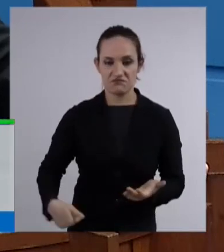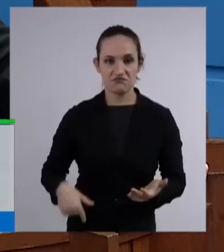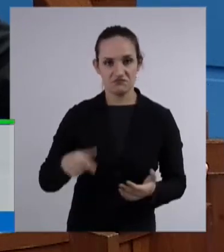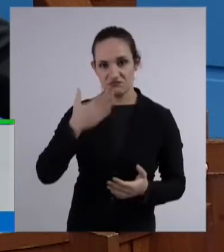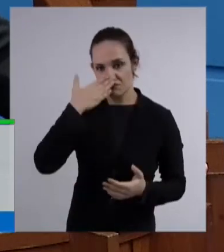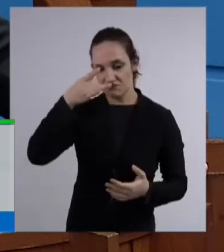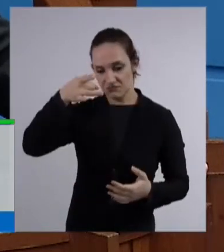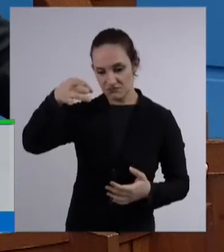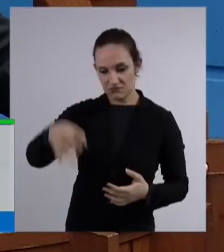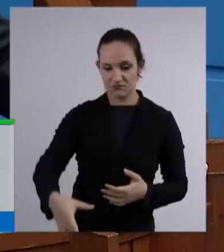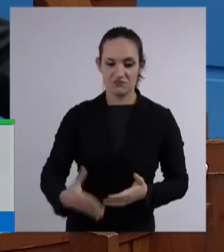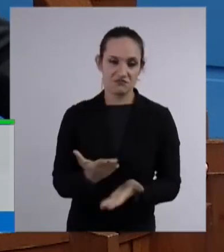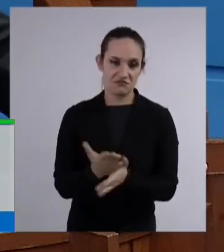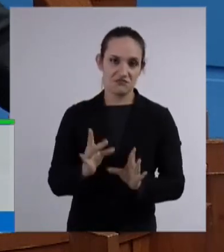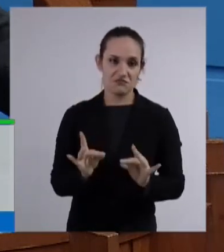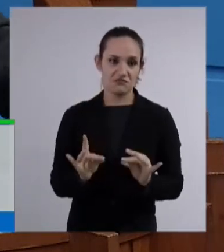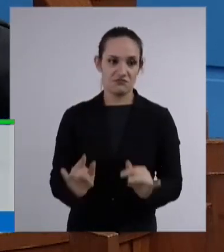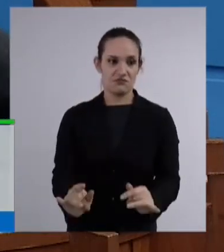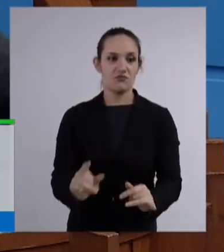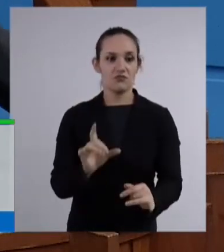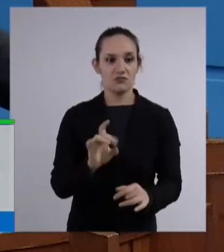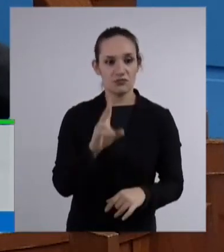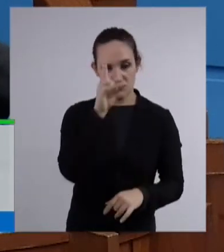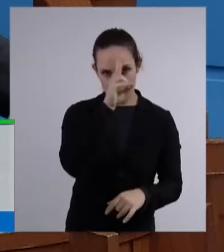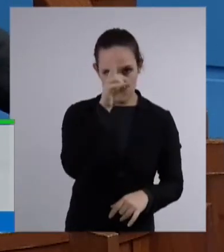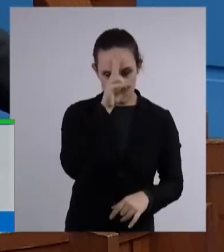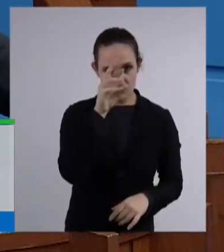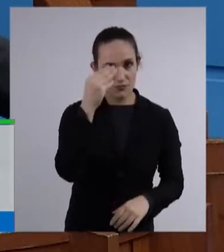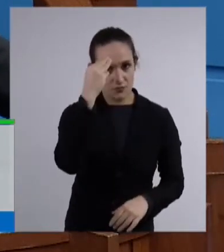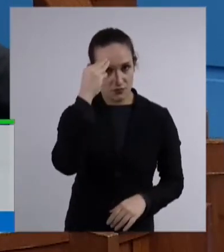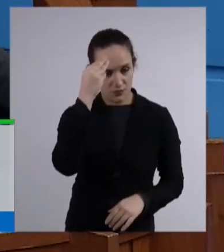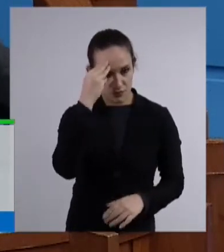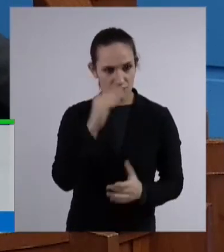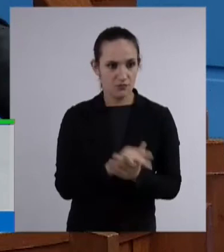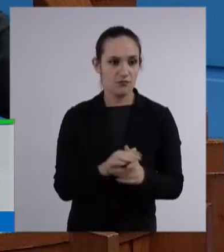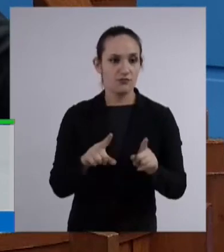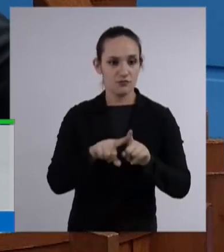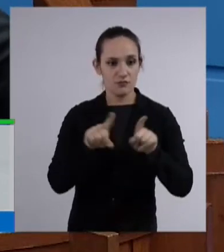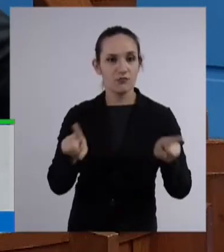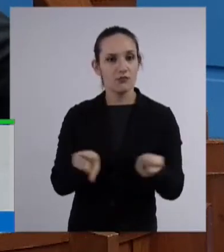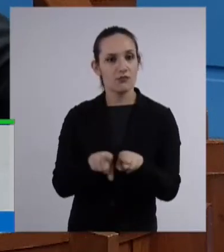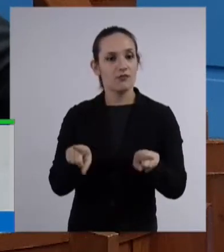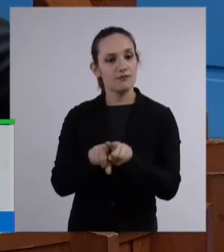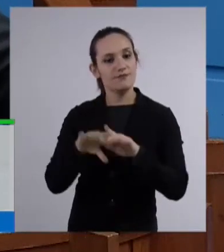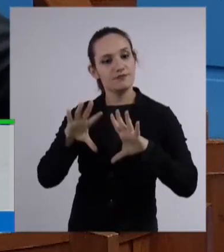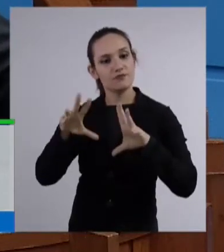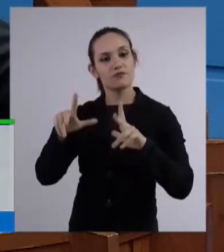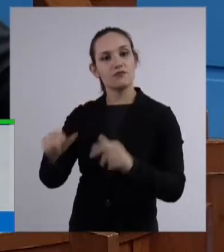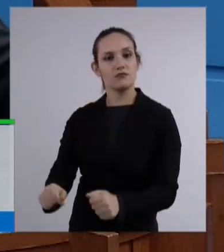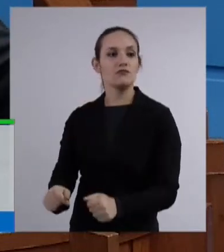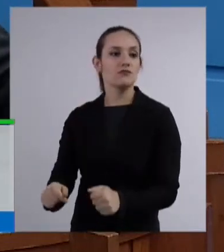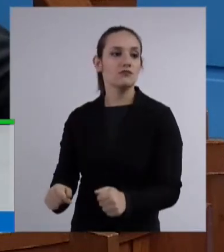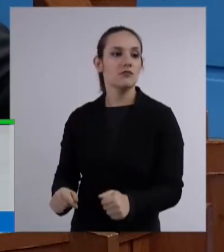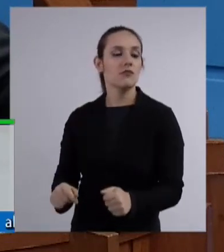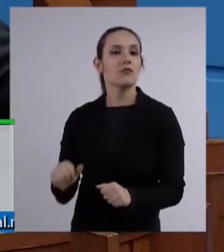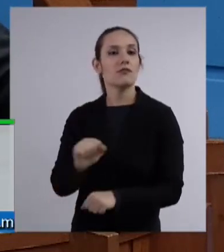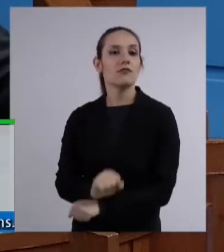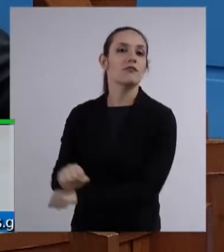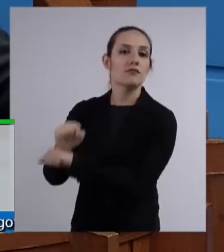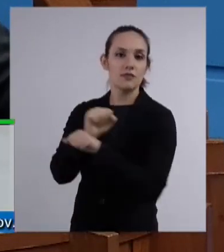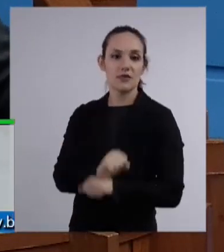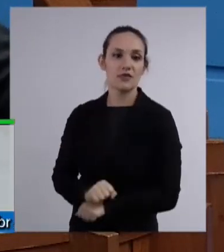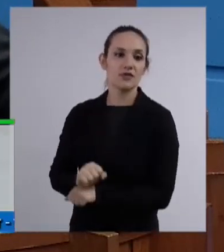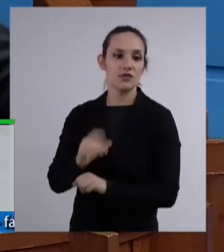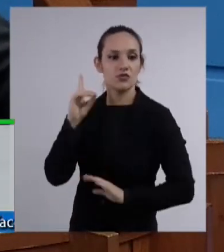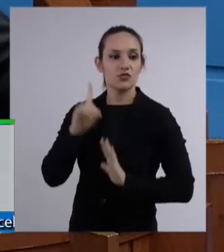governo, que está incinerando não só o patrimônio, a memória, a história, mas está incinerando a esperança e